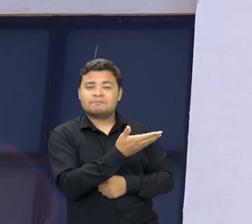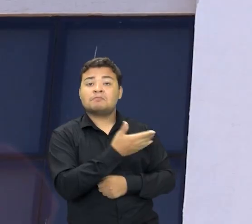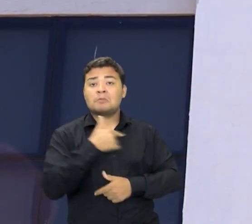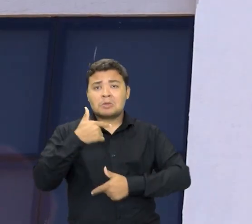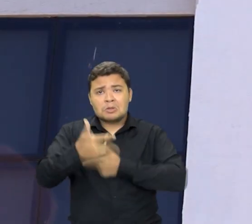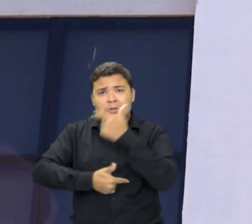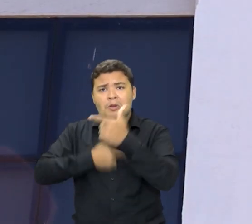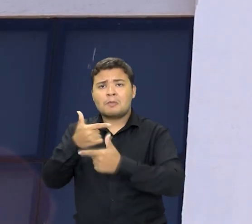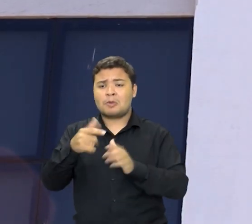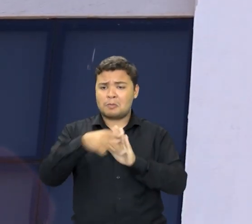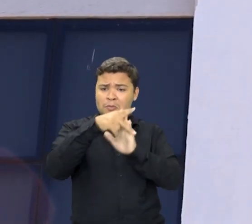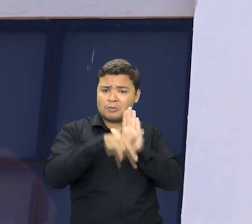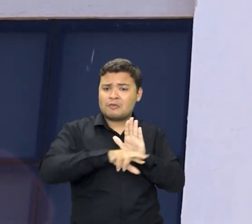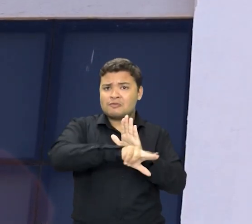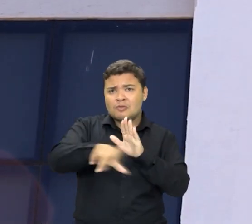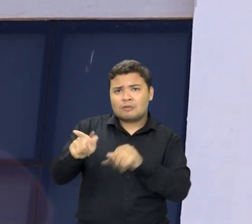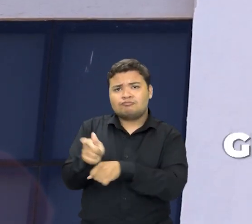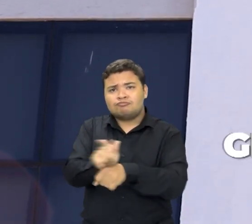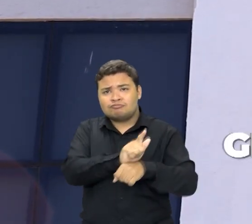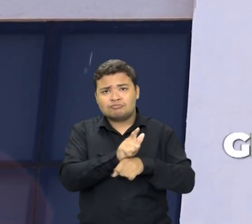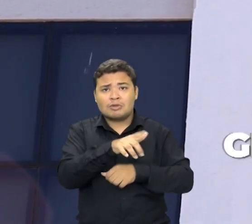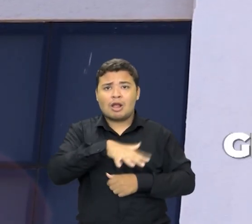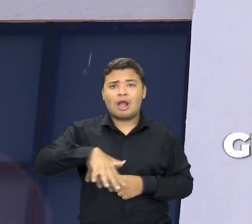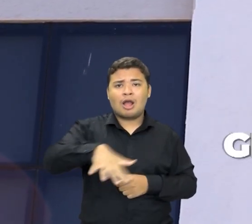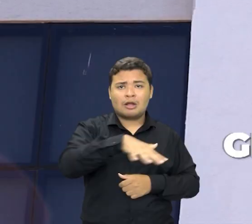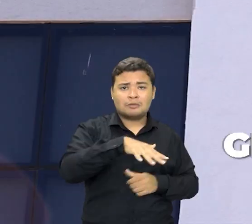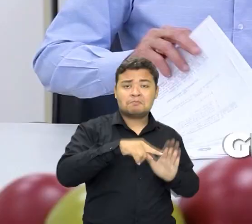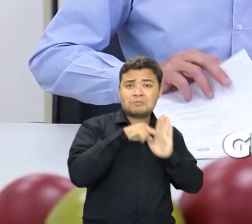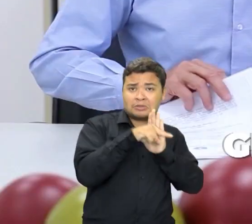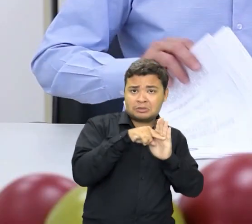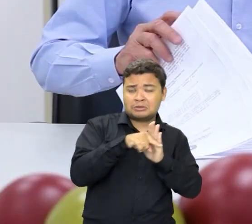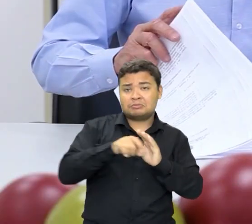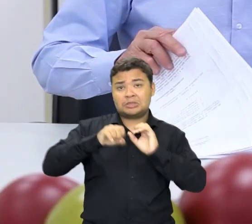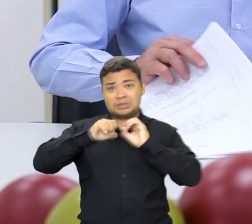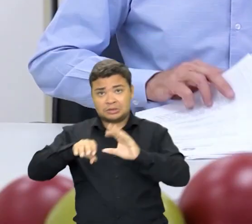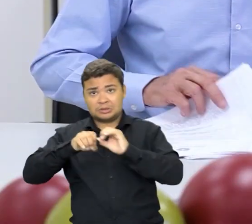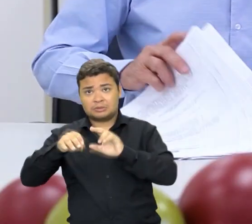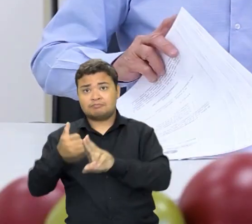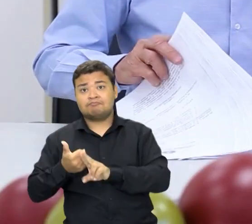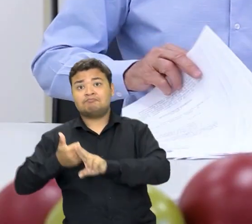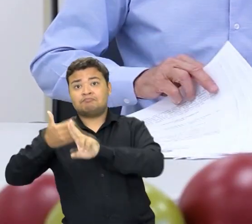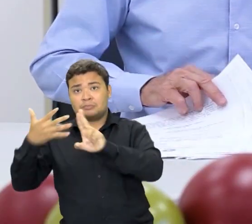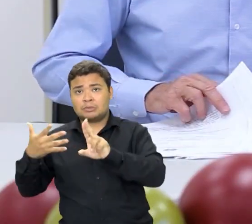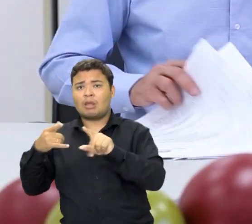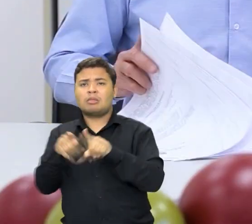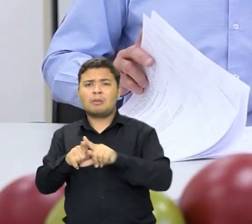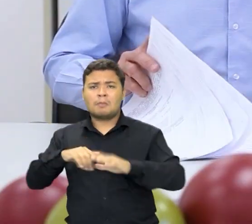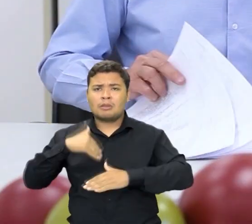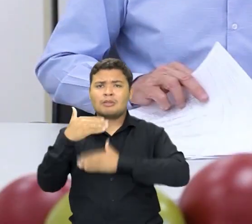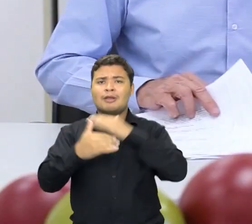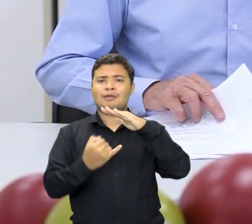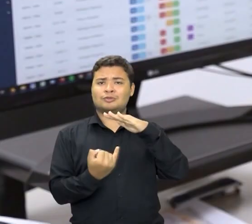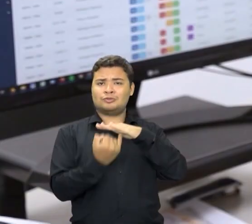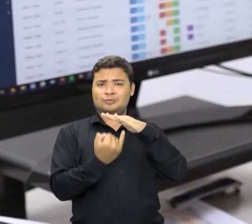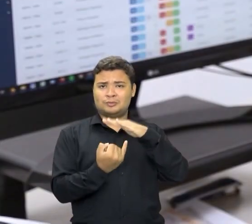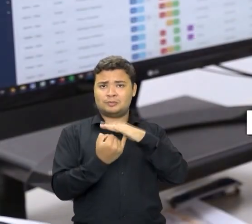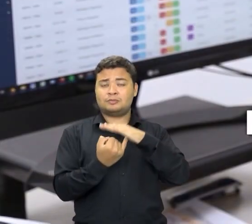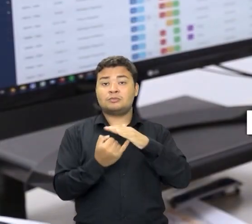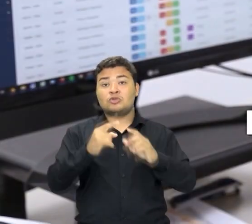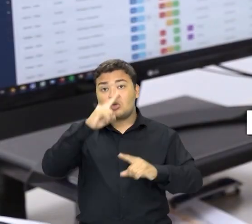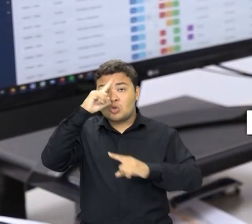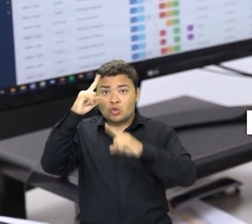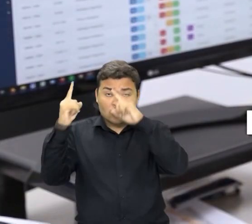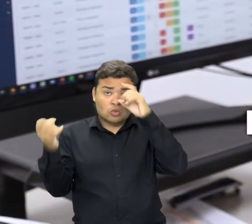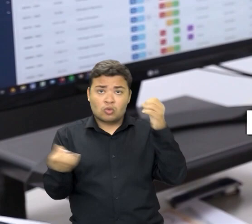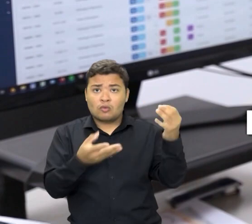soluções, promove a evolução de um país, melhora a qualidade de vida das pessoas e garante o futuro.